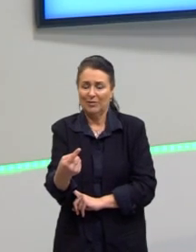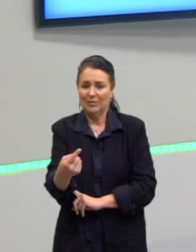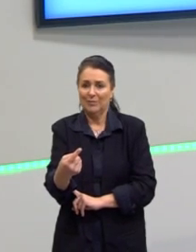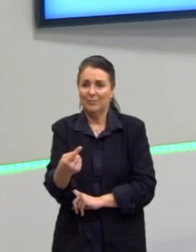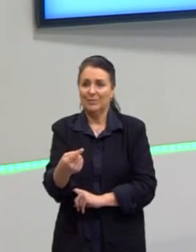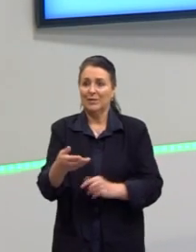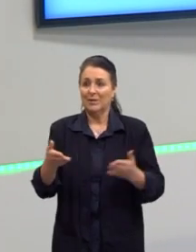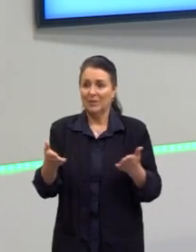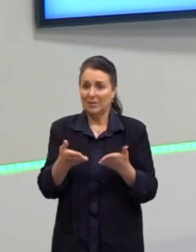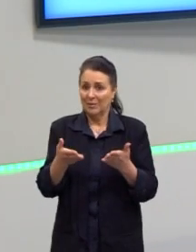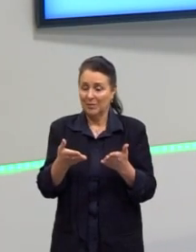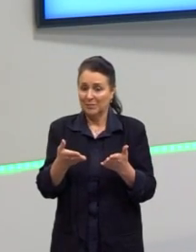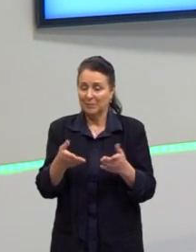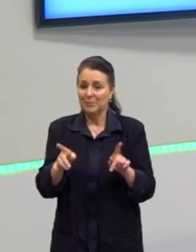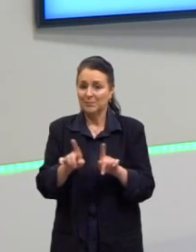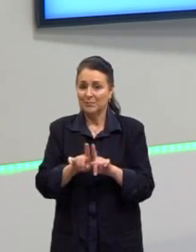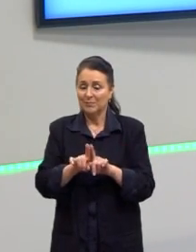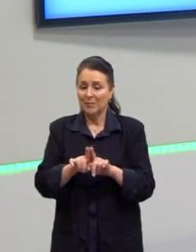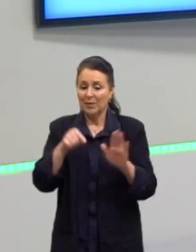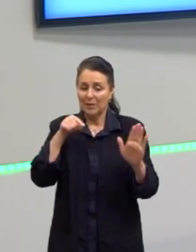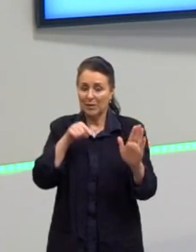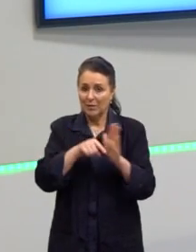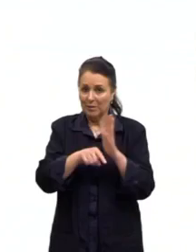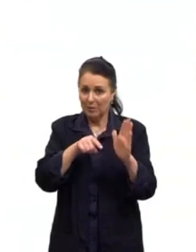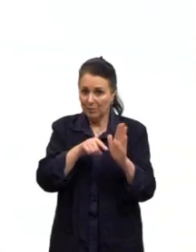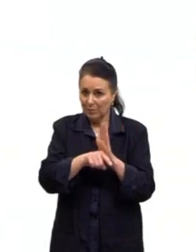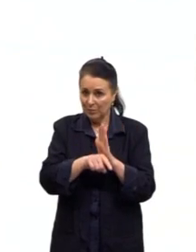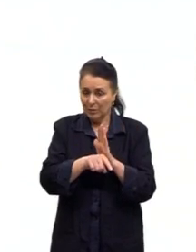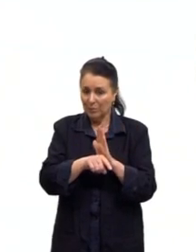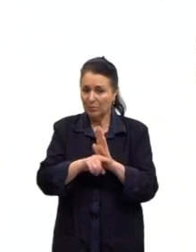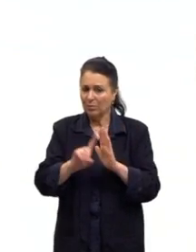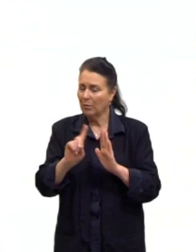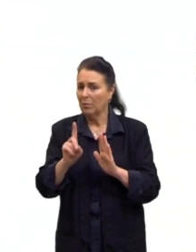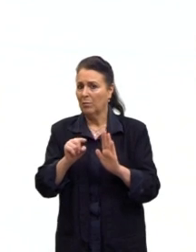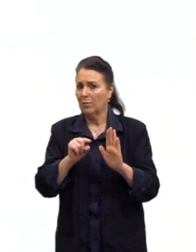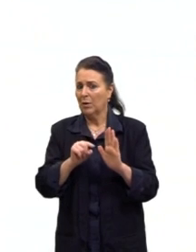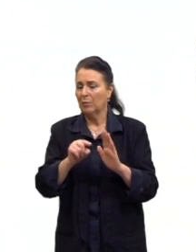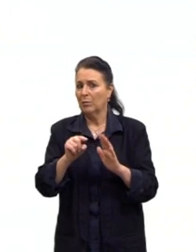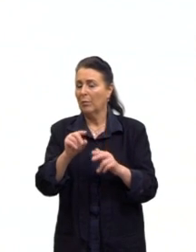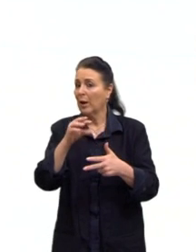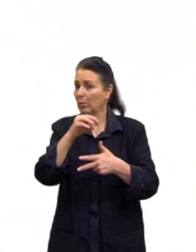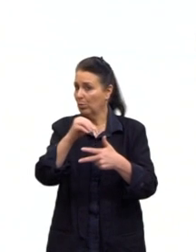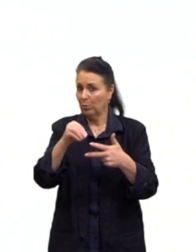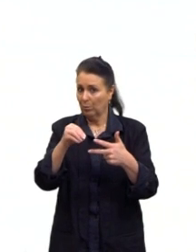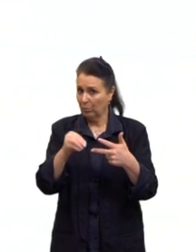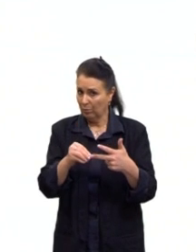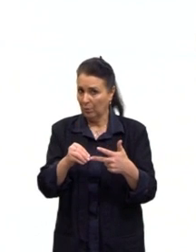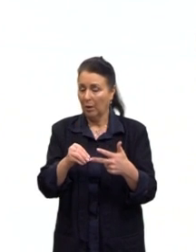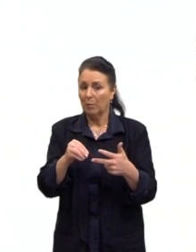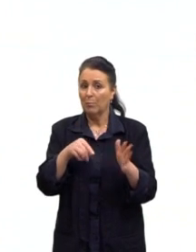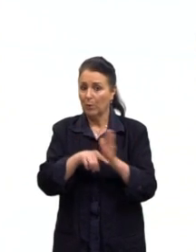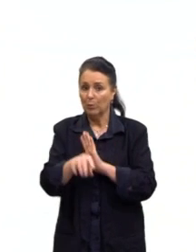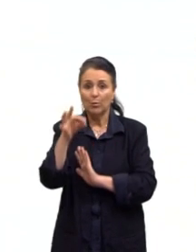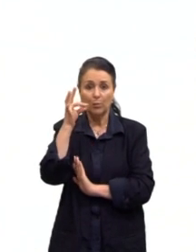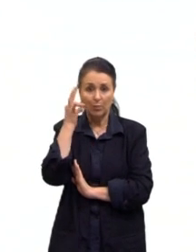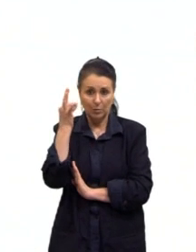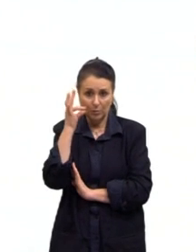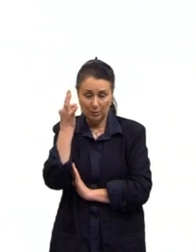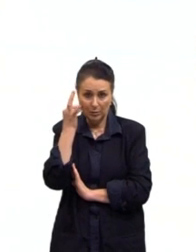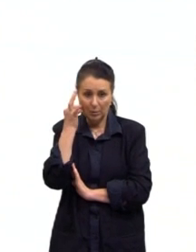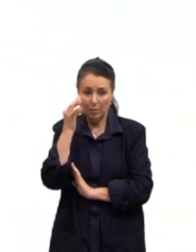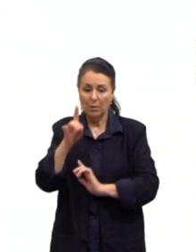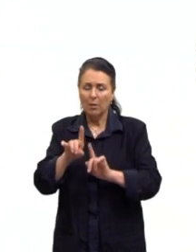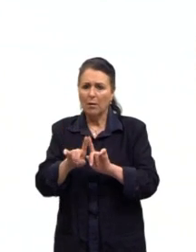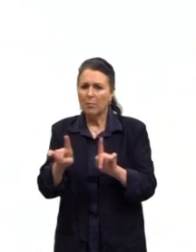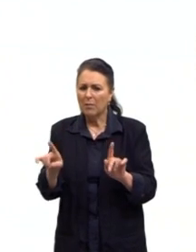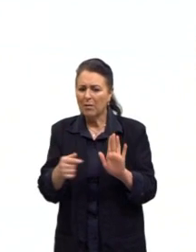e por último essa outra questão aqui ela não é uma questão do Enem ela é uma questão de vestibular Tá mas